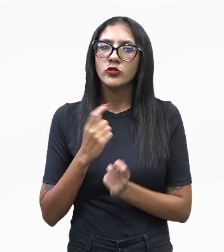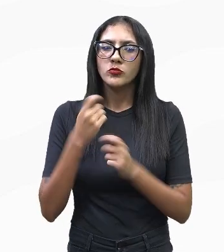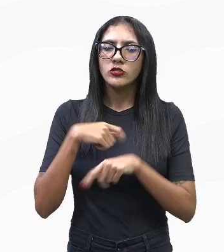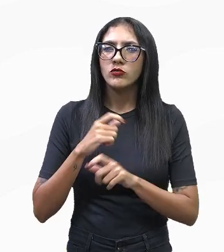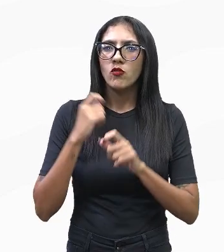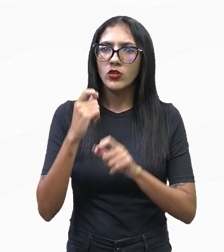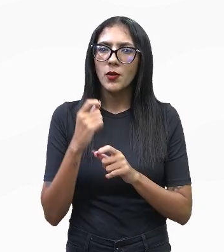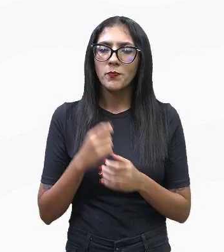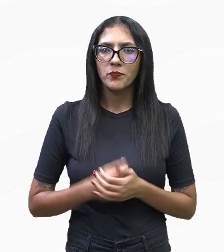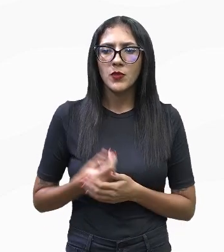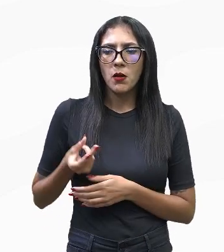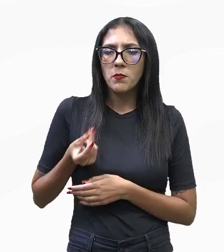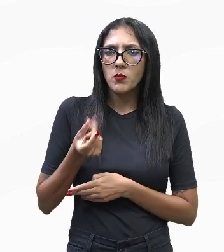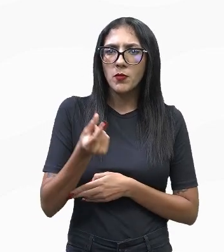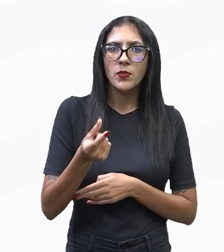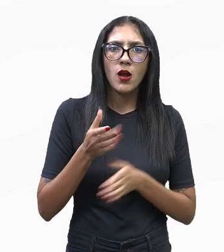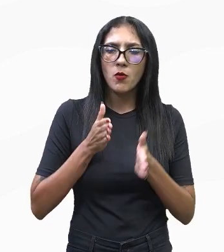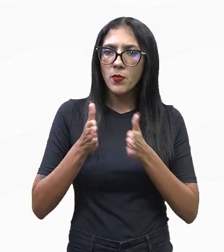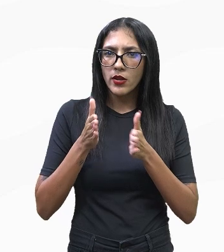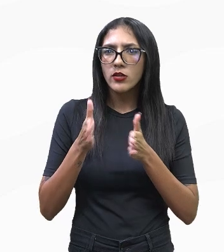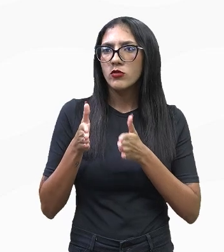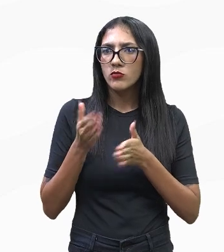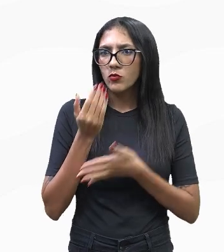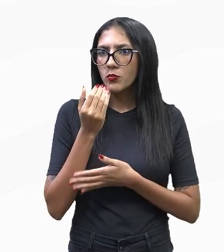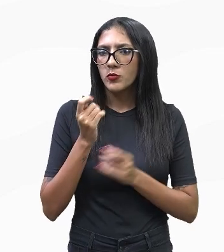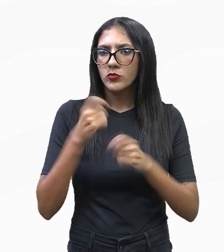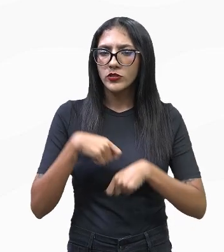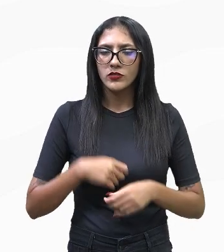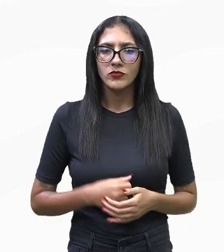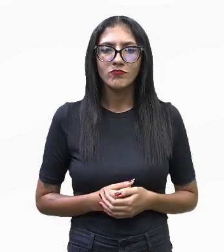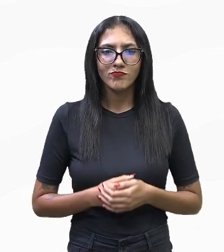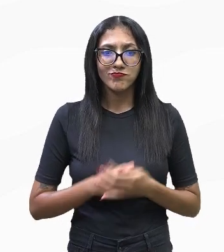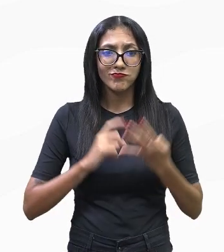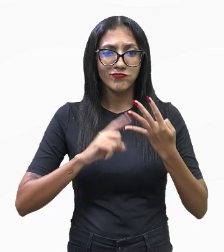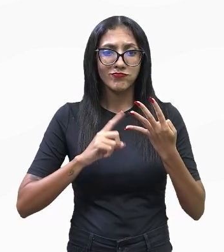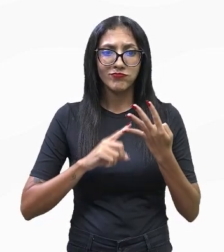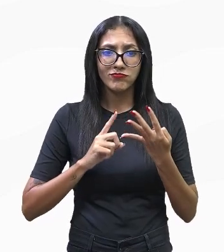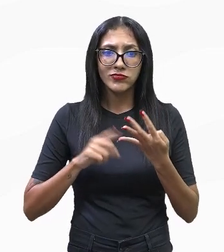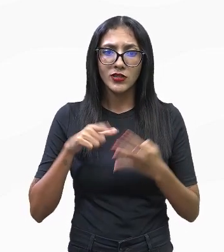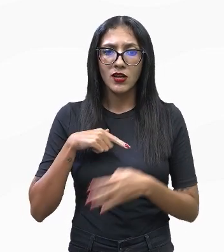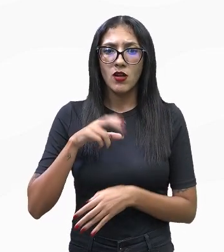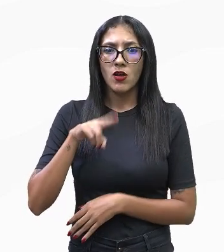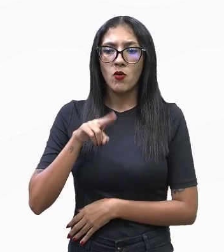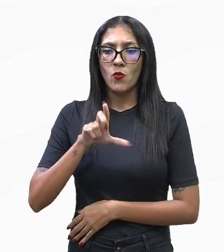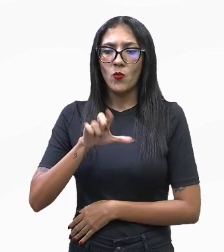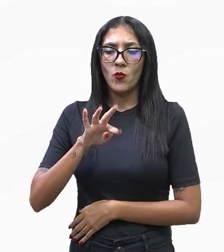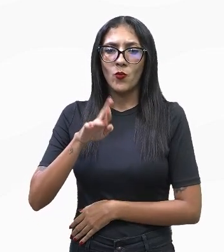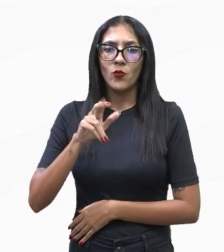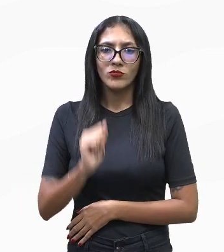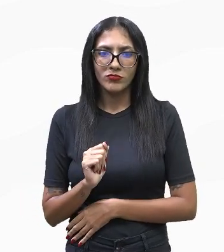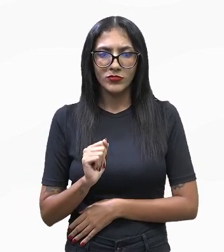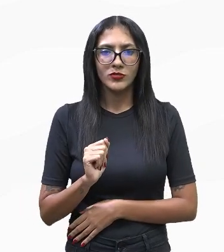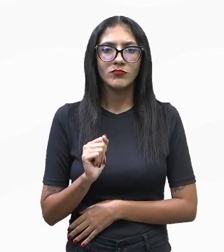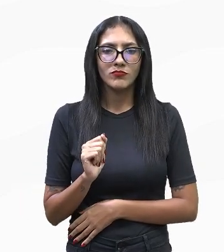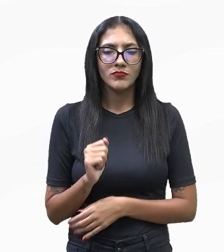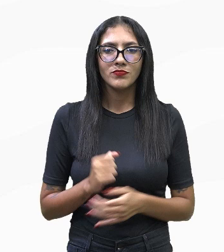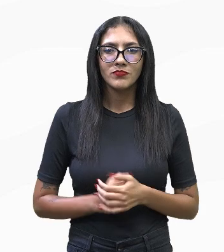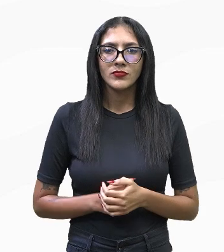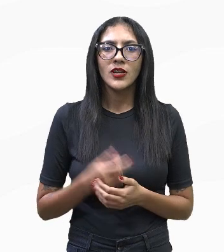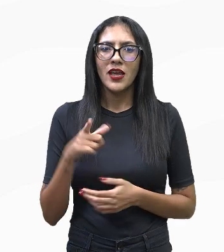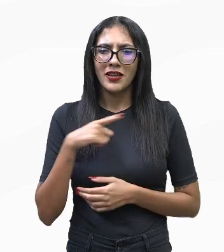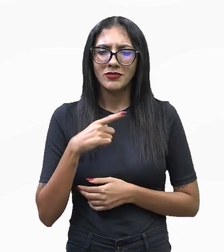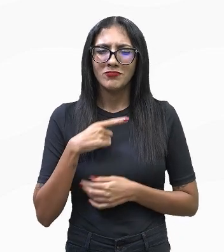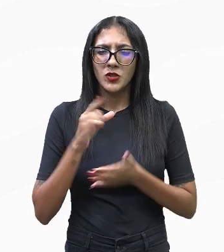aumentar que do alimento. E o mais perigoso de todos é o ultraprocessado. Prestem que ele atenção. tem lá na